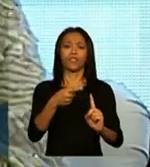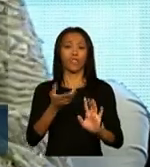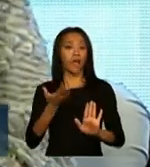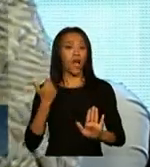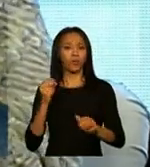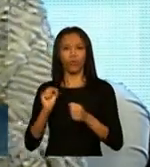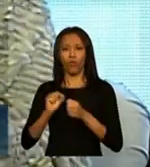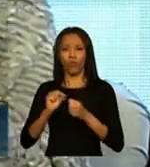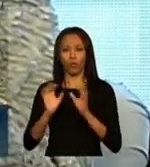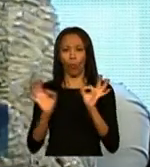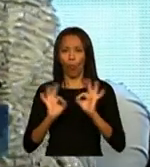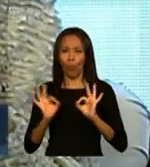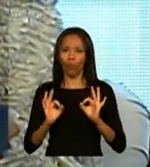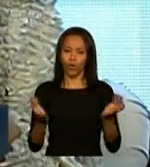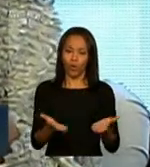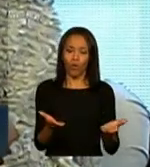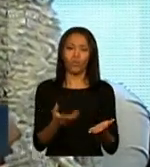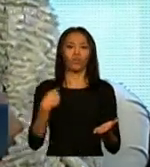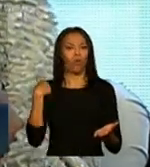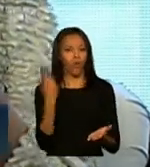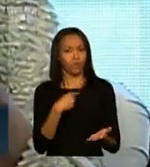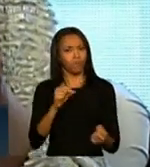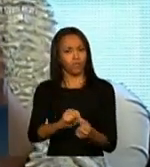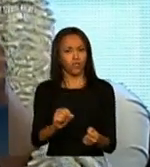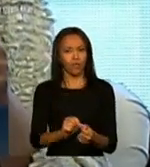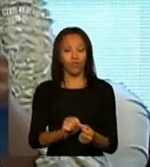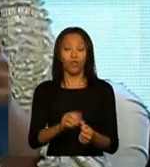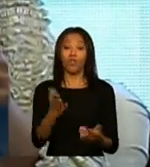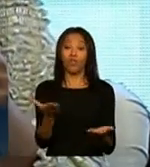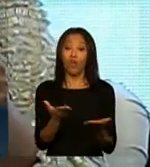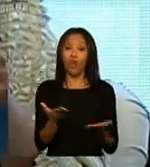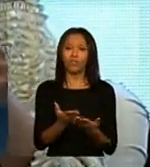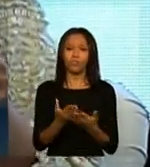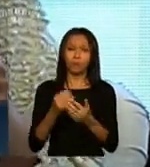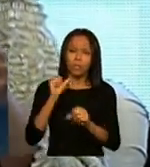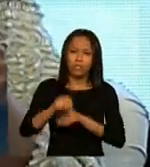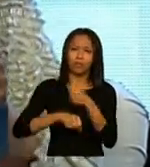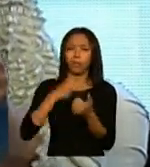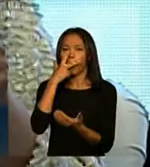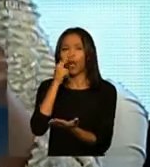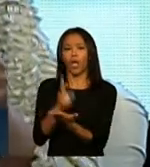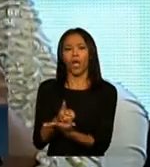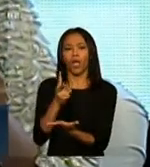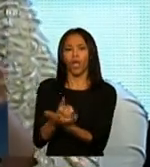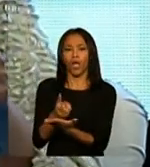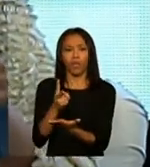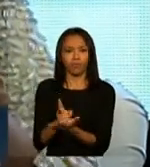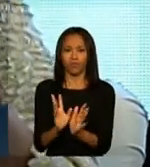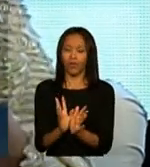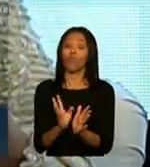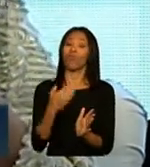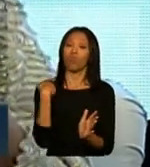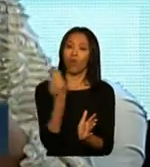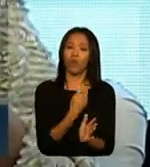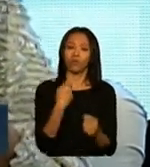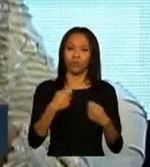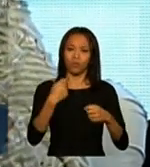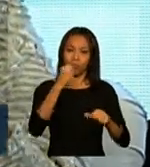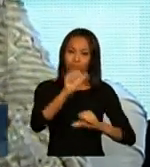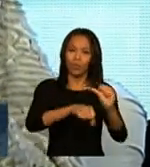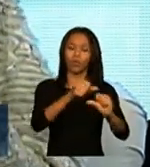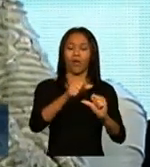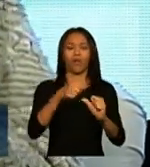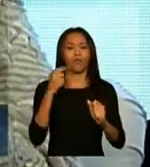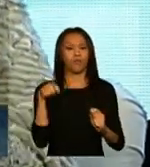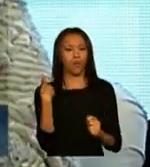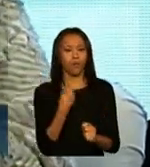feita. Ou seja, nós não transformamos fazendo mais do mesmo. Nós temos que mudar, nós temos que avançar, nós temos